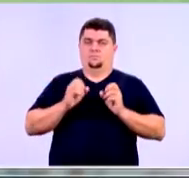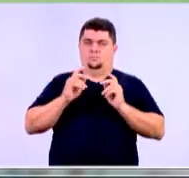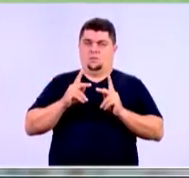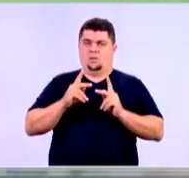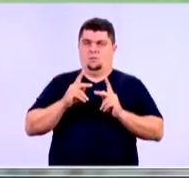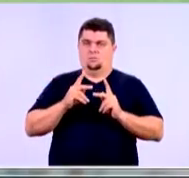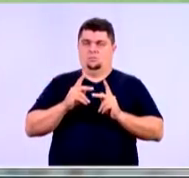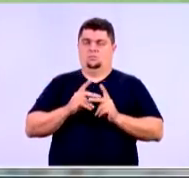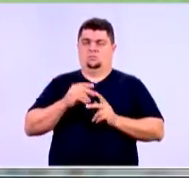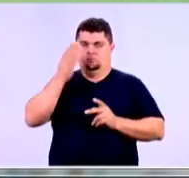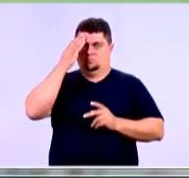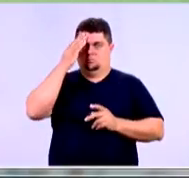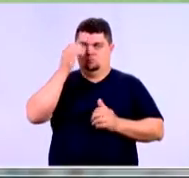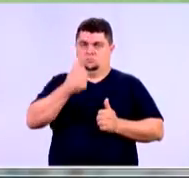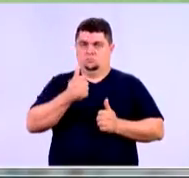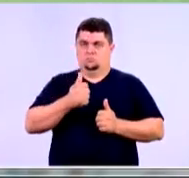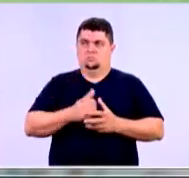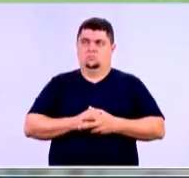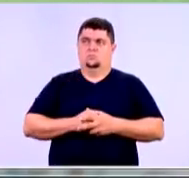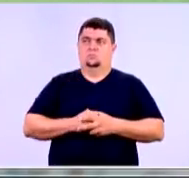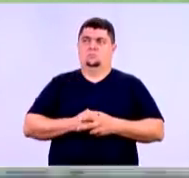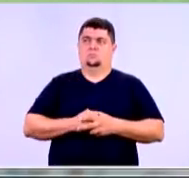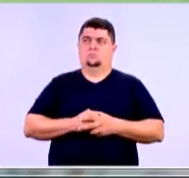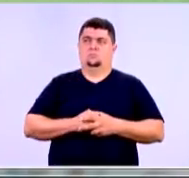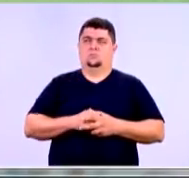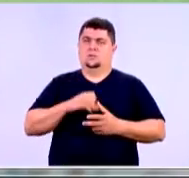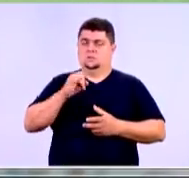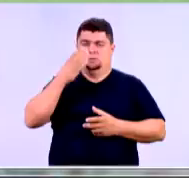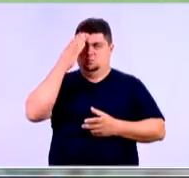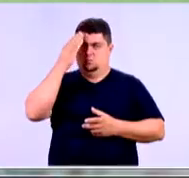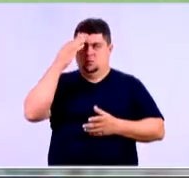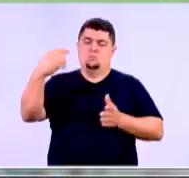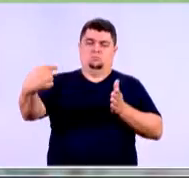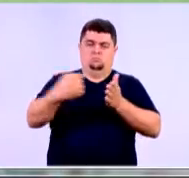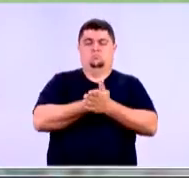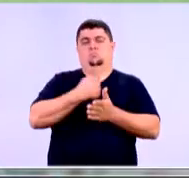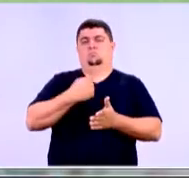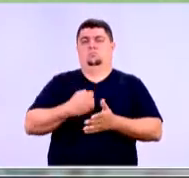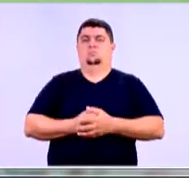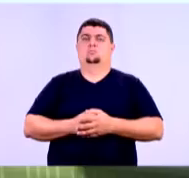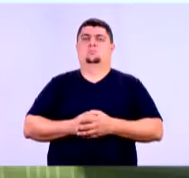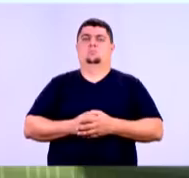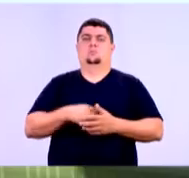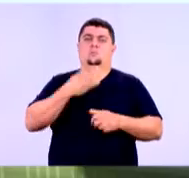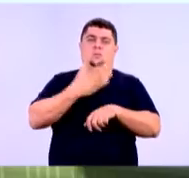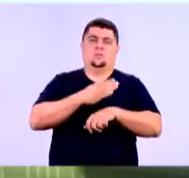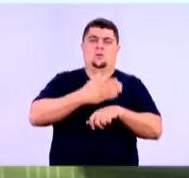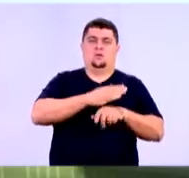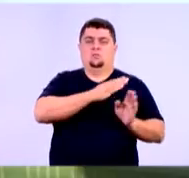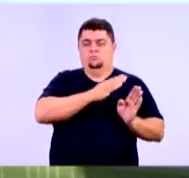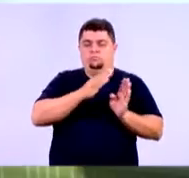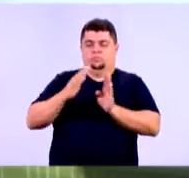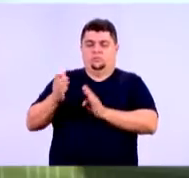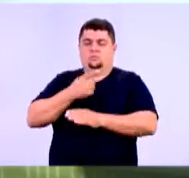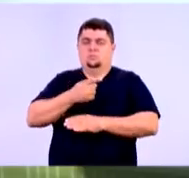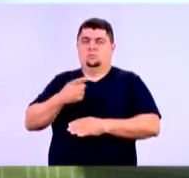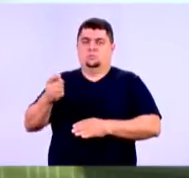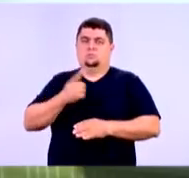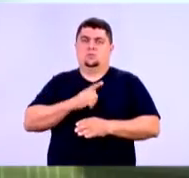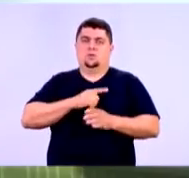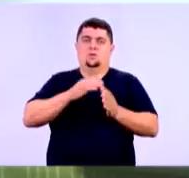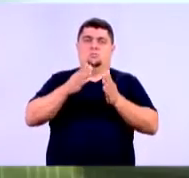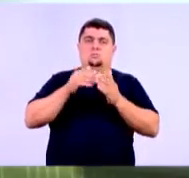claro, professor? Acredito que sim. Gente, se não ficou claro, tragam suas dúvidas. Na atividade de percurso dessa semana, nós vamos pedir